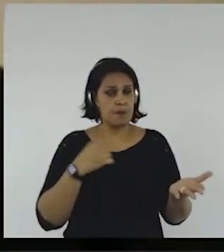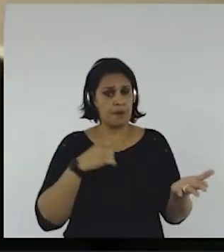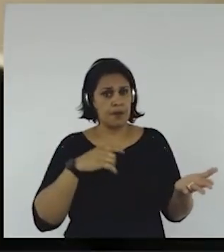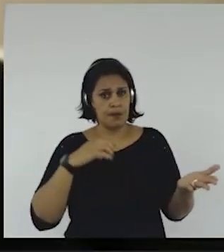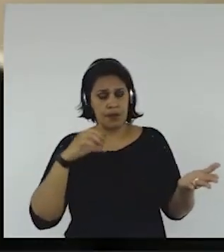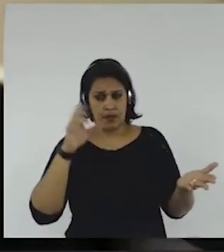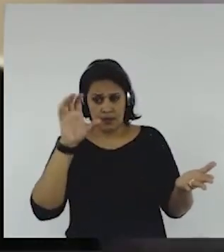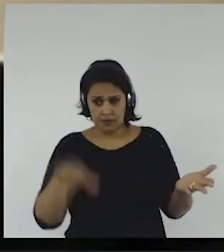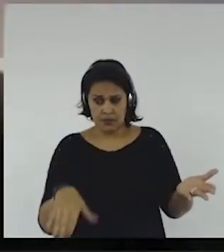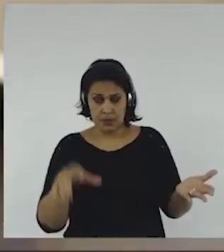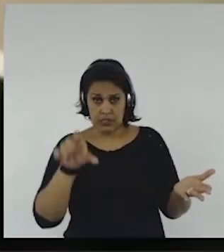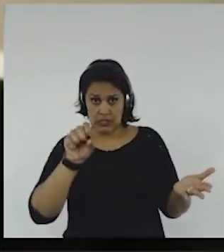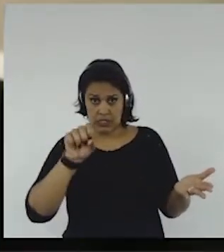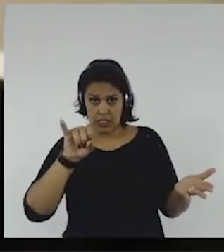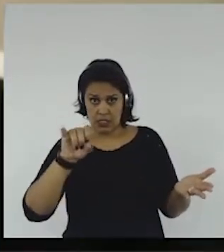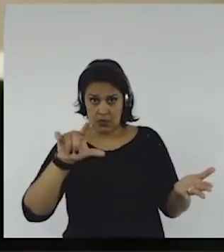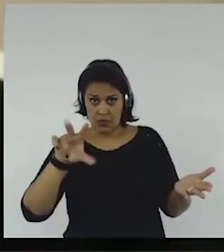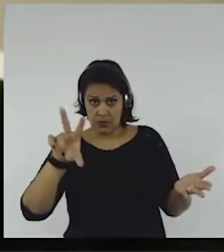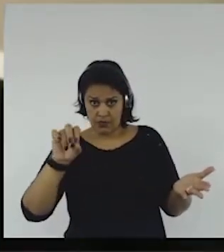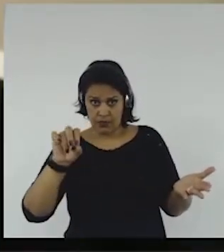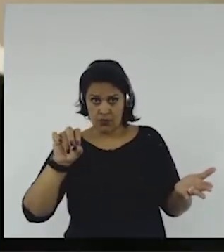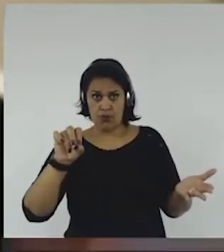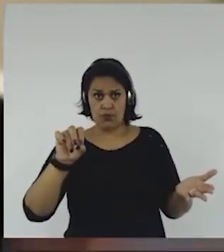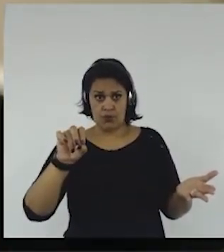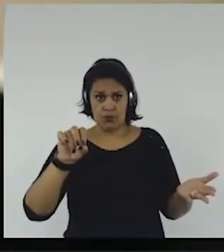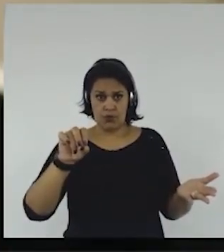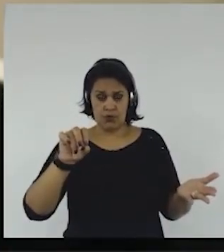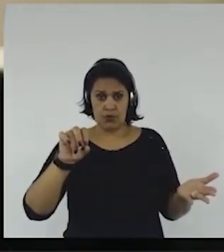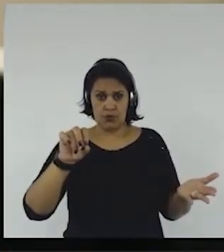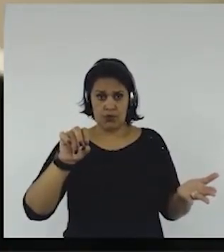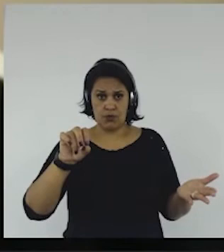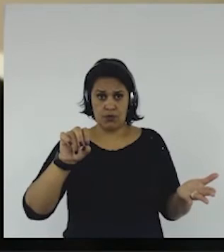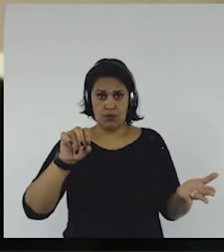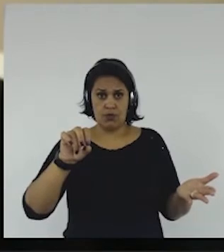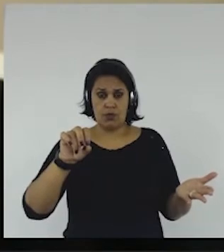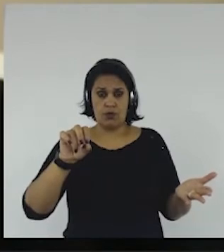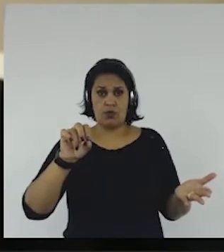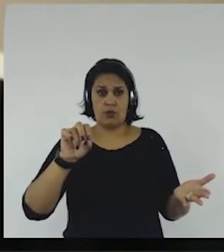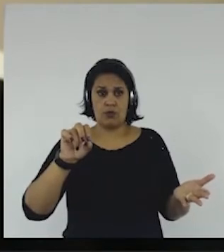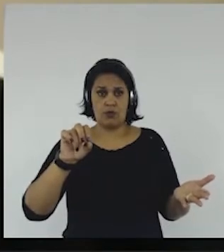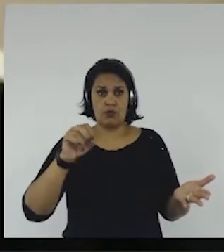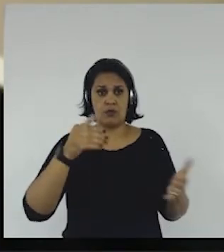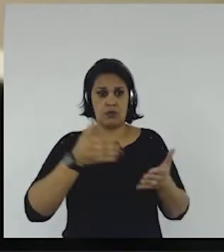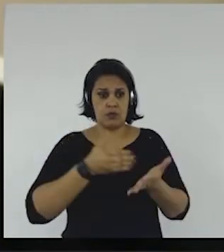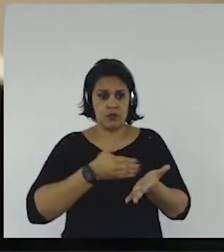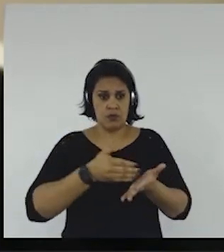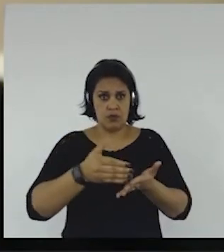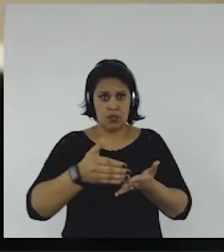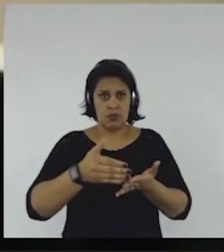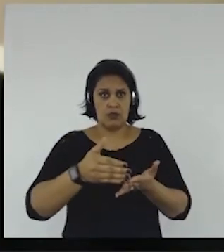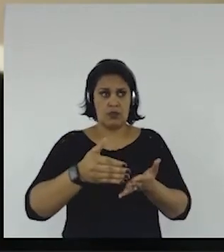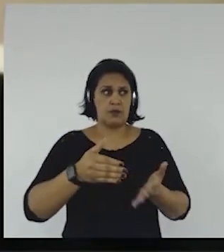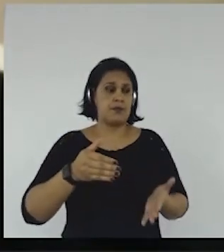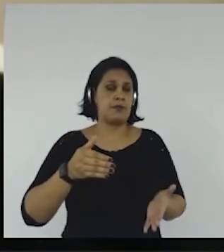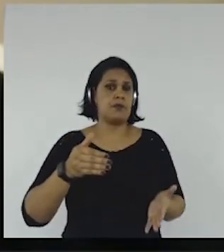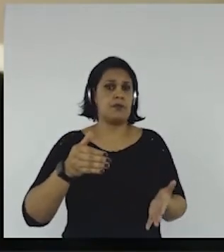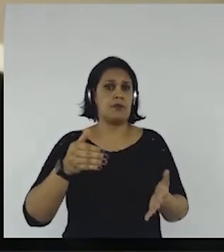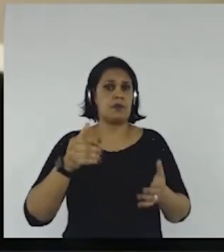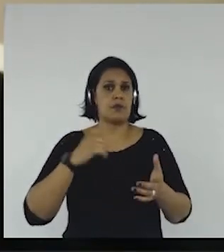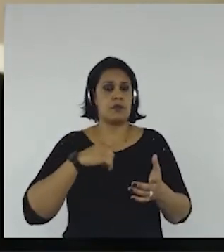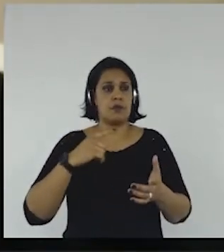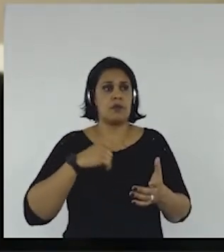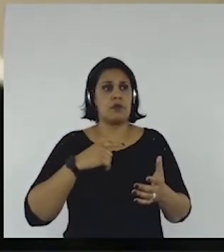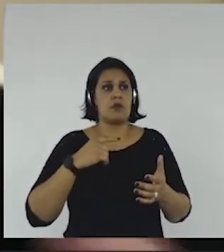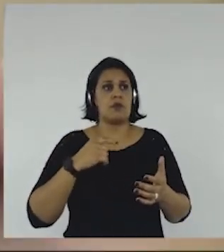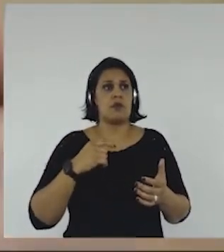e que logo em seguida, pela formação que teve na área de locação, inicia a advocacia numa associação de proprietários